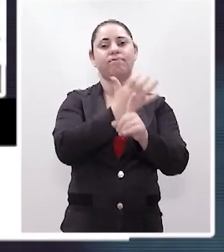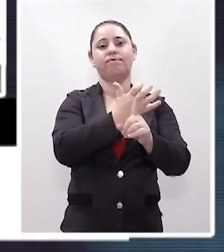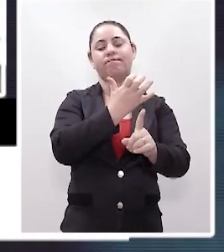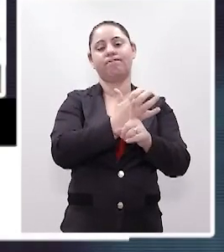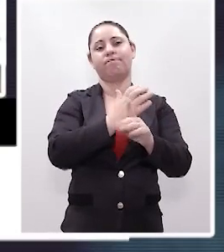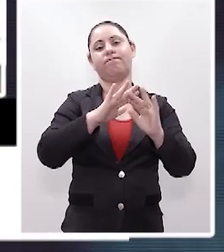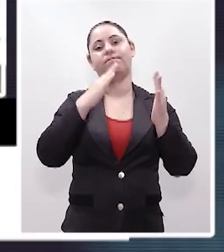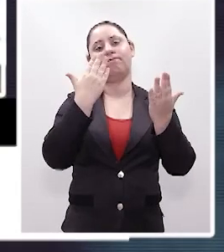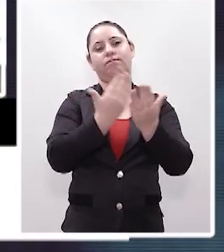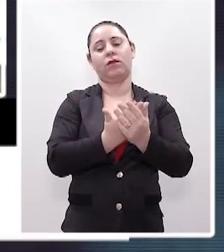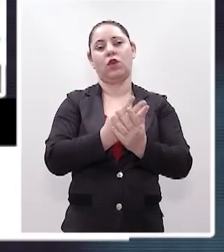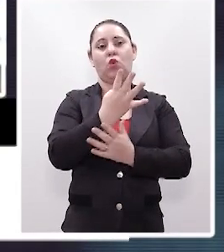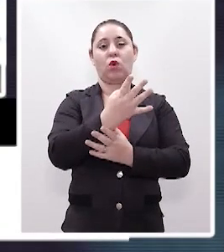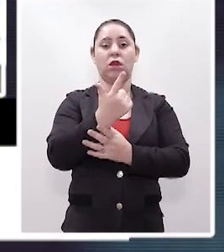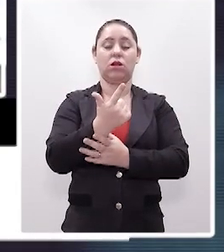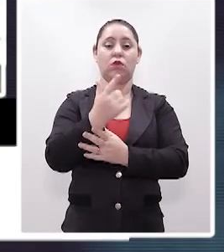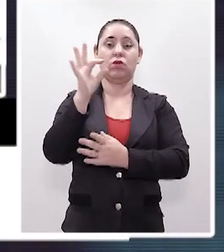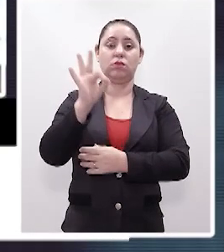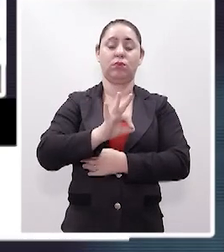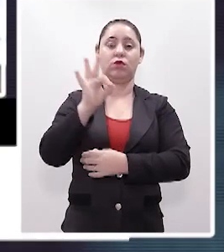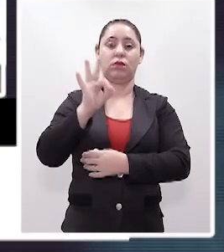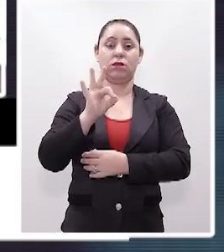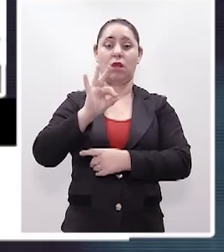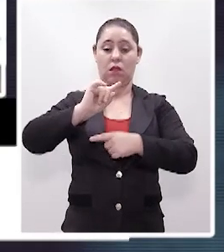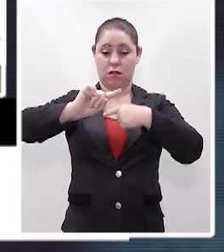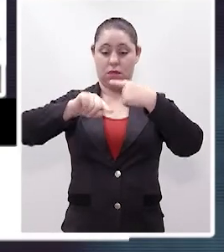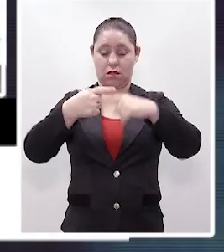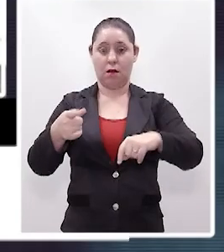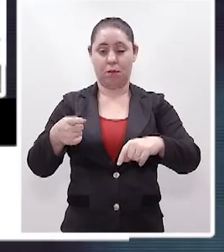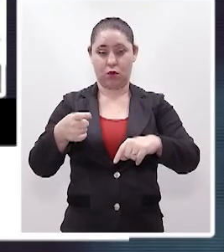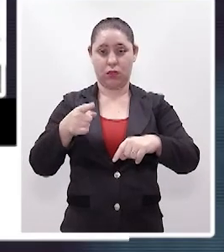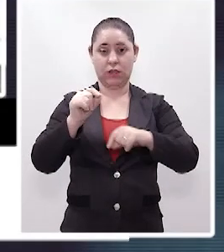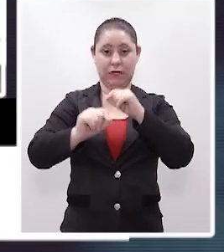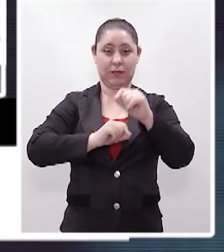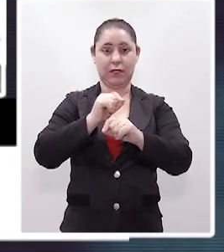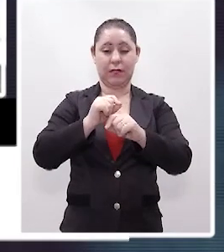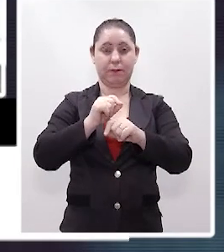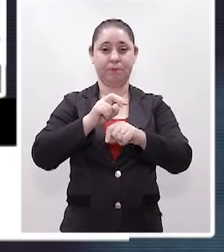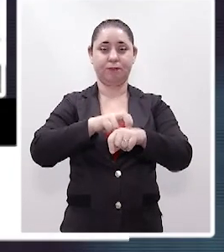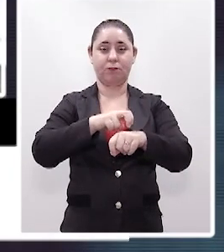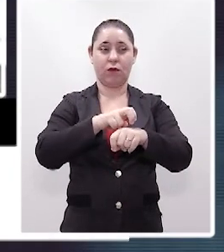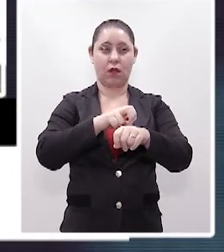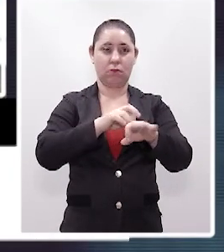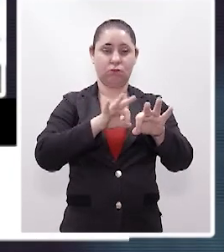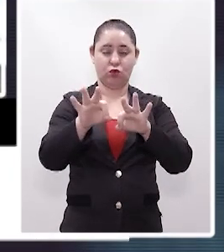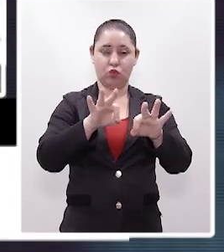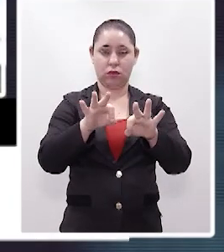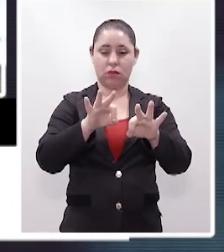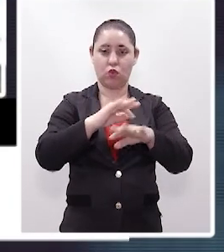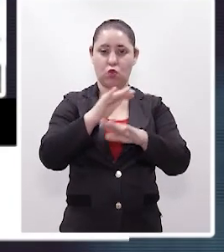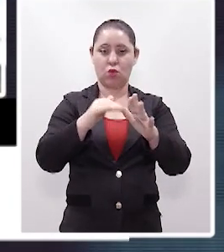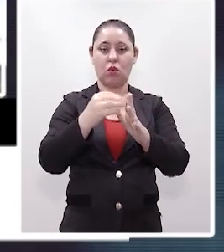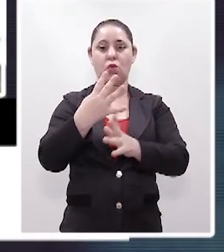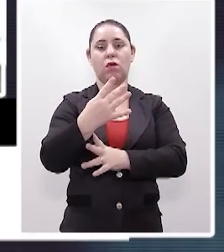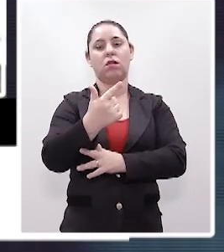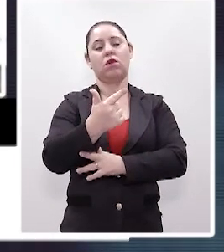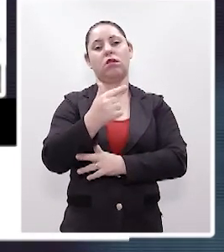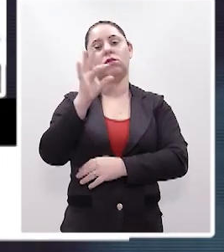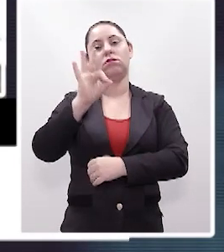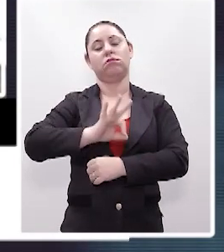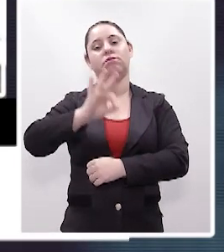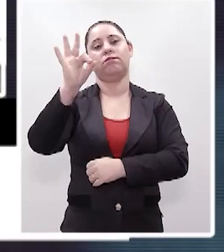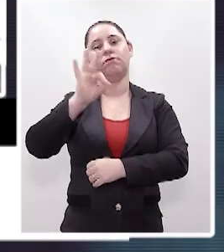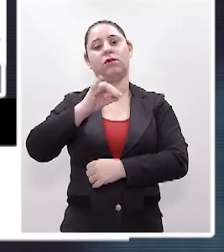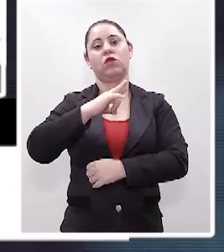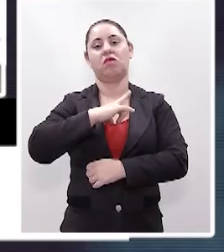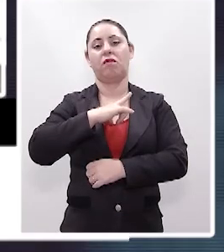da escola. E 42%, mesmo depois que isso foi regularizado, 42% dos